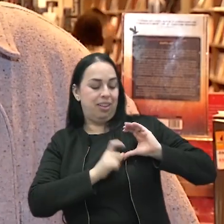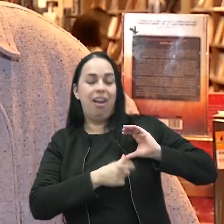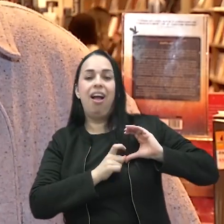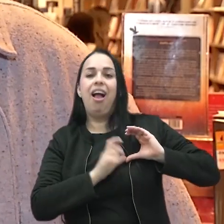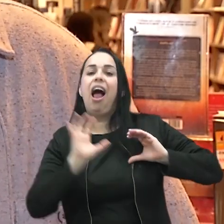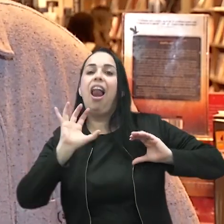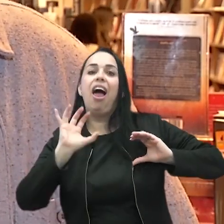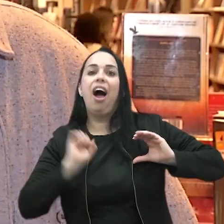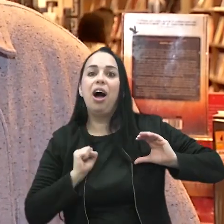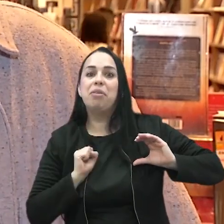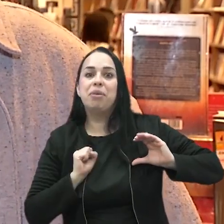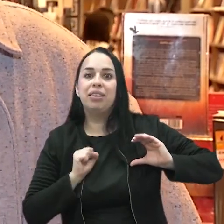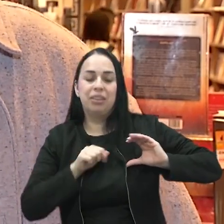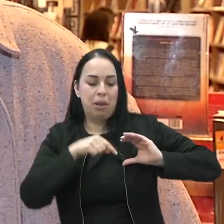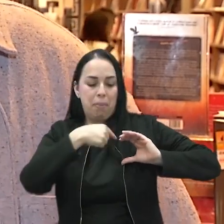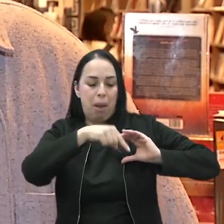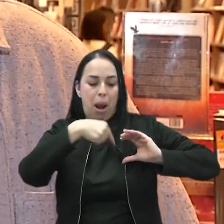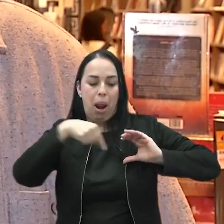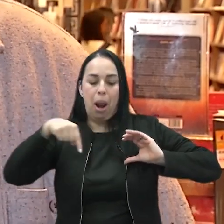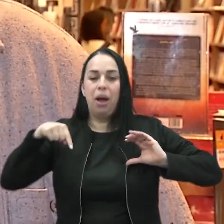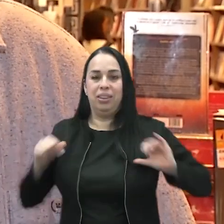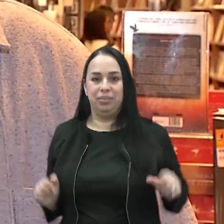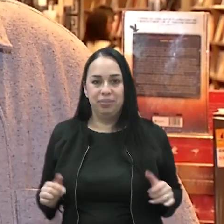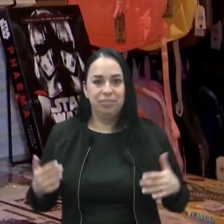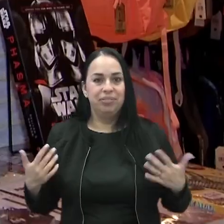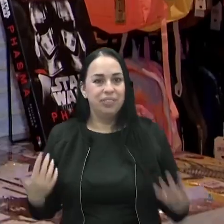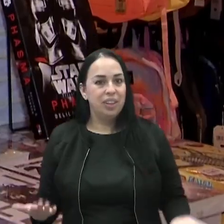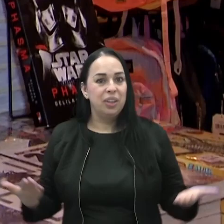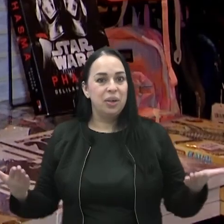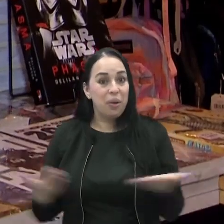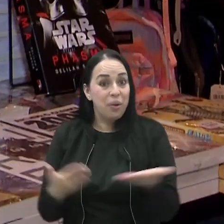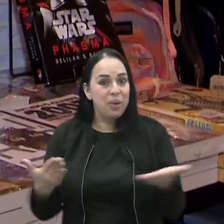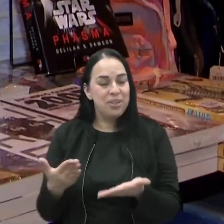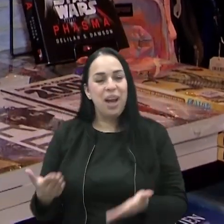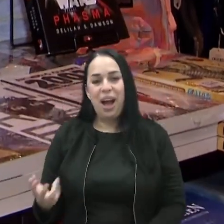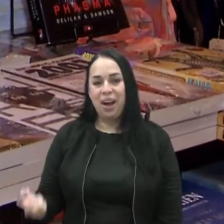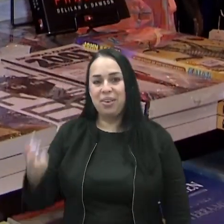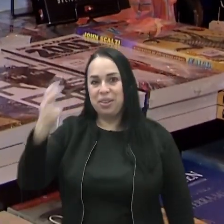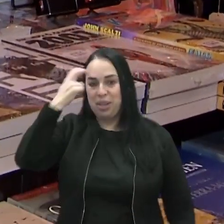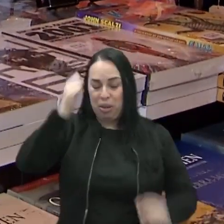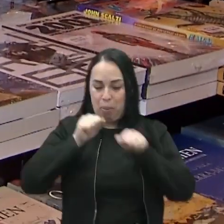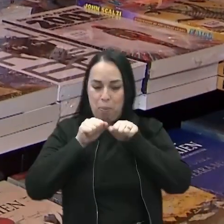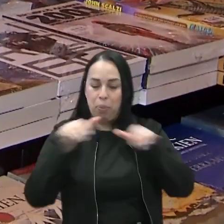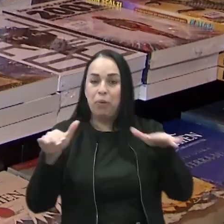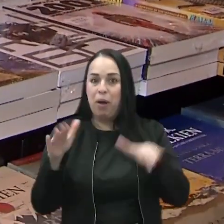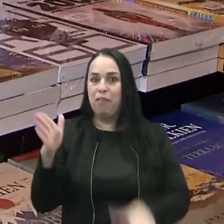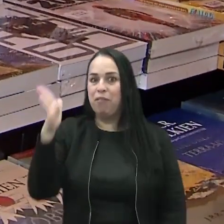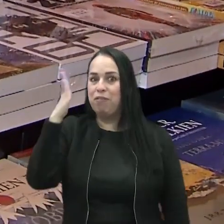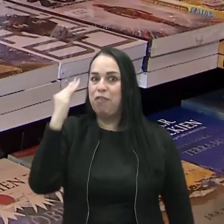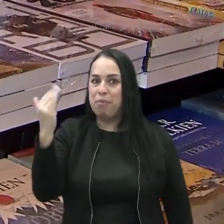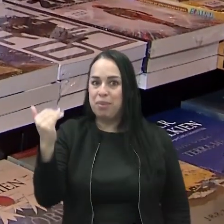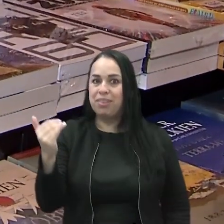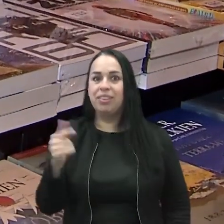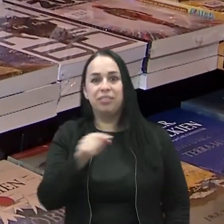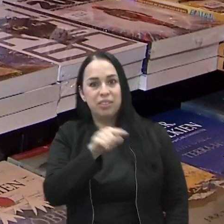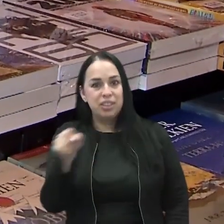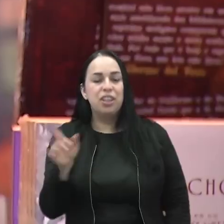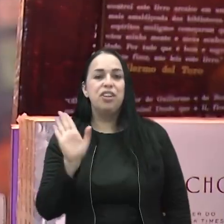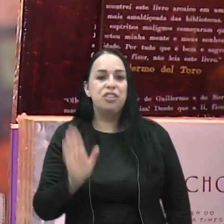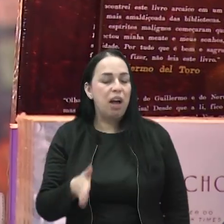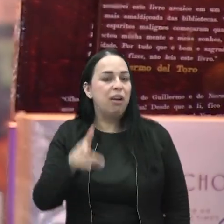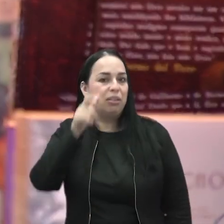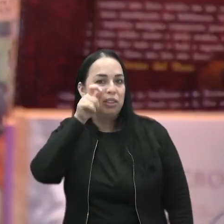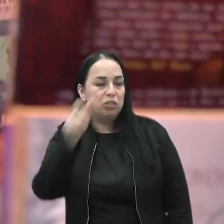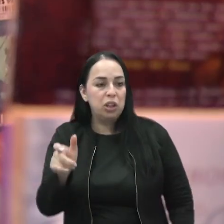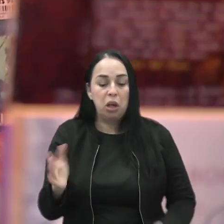pessoa que tem alguma paixão por alguma coisa do universo pop. Hoje, a cultura geek está tão presente na sociedade que